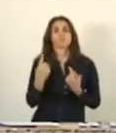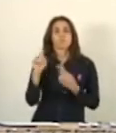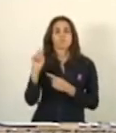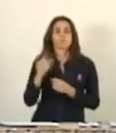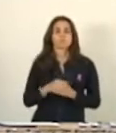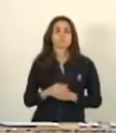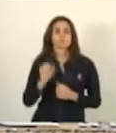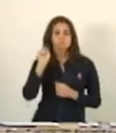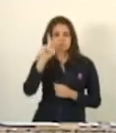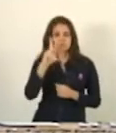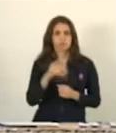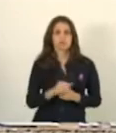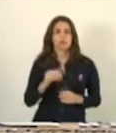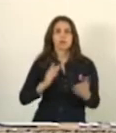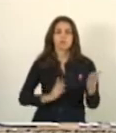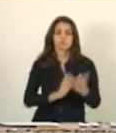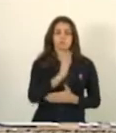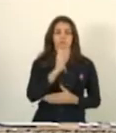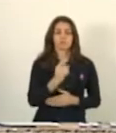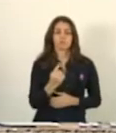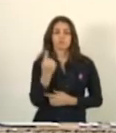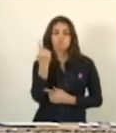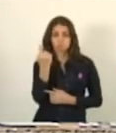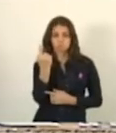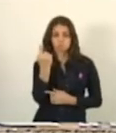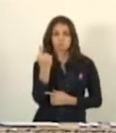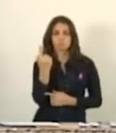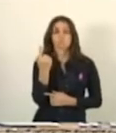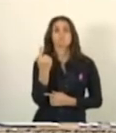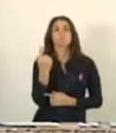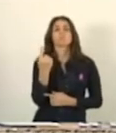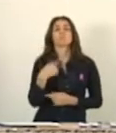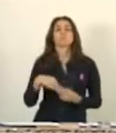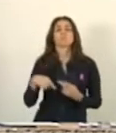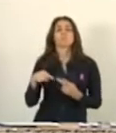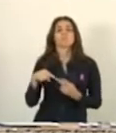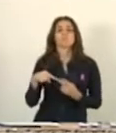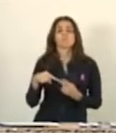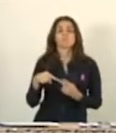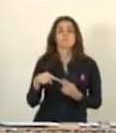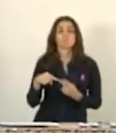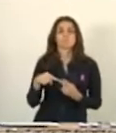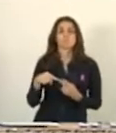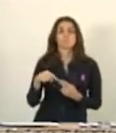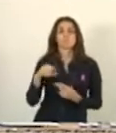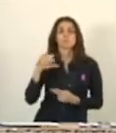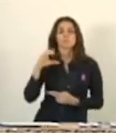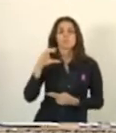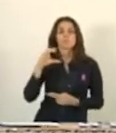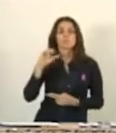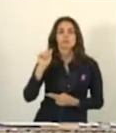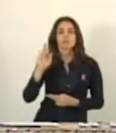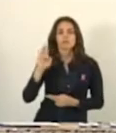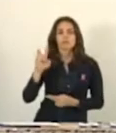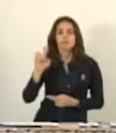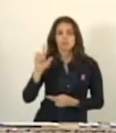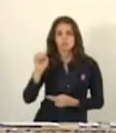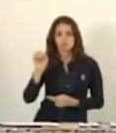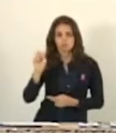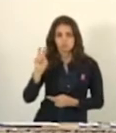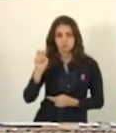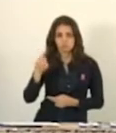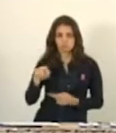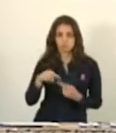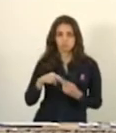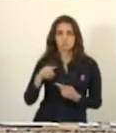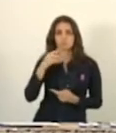voto, deputado Carlos Von e deputado Capitão Assunção e deputado Torino Marques. Item 49, requerimento de